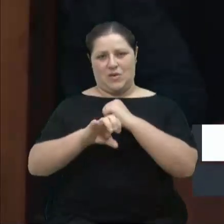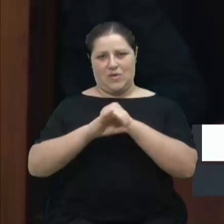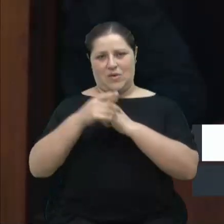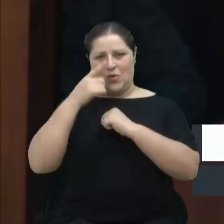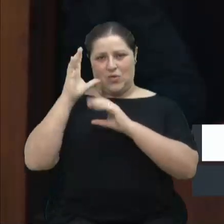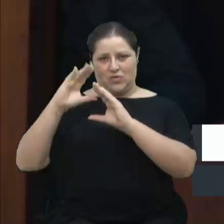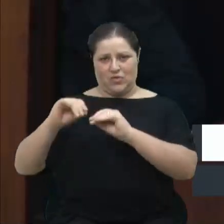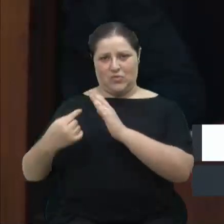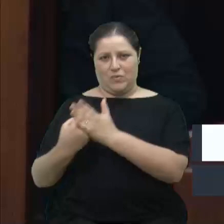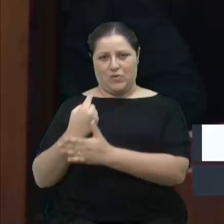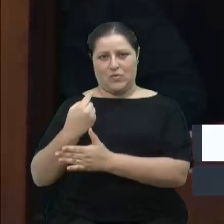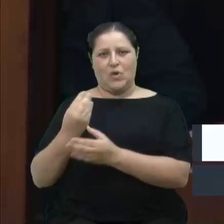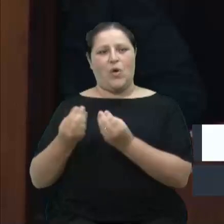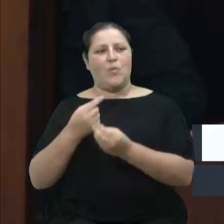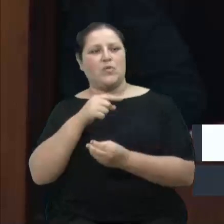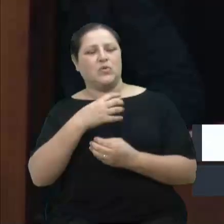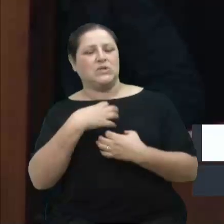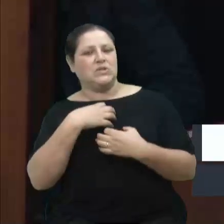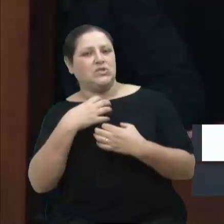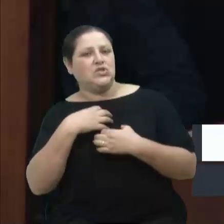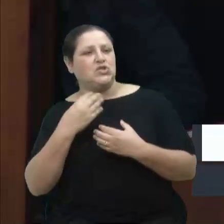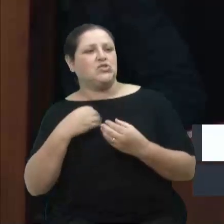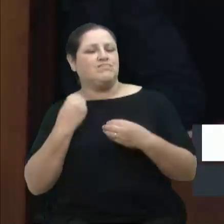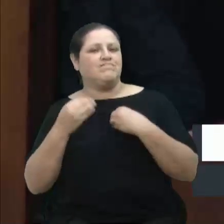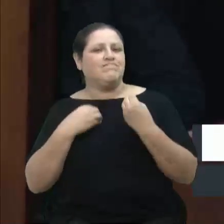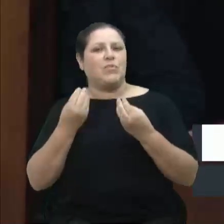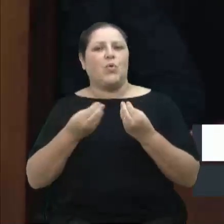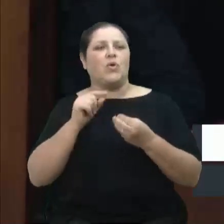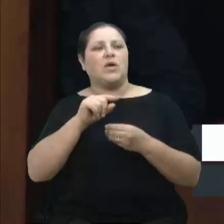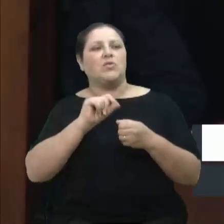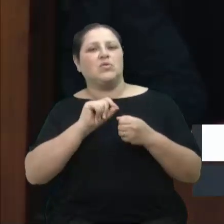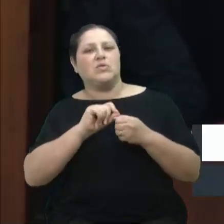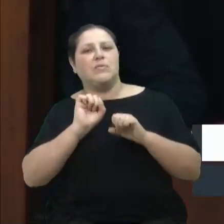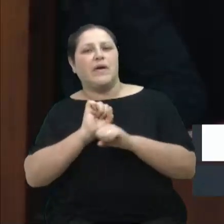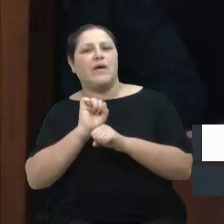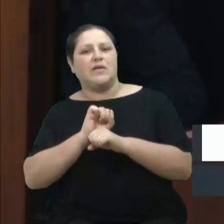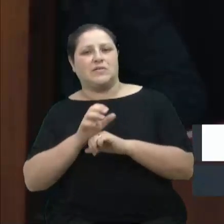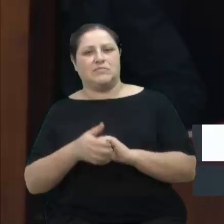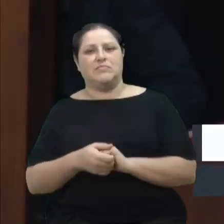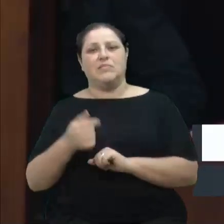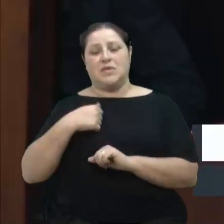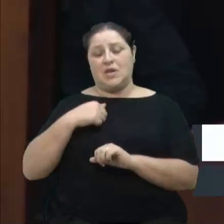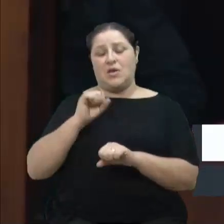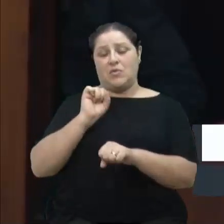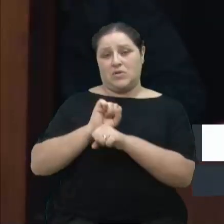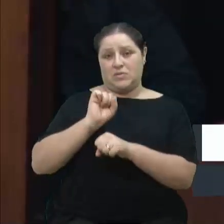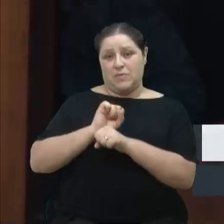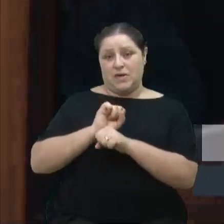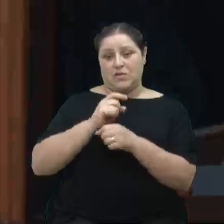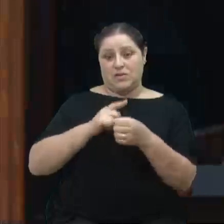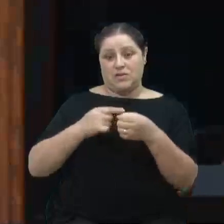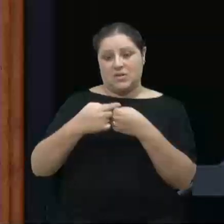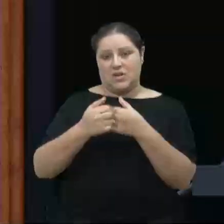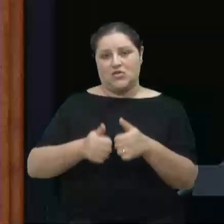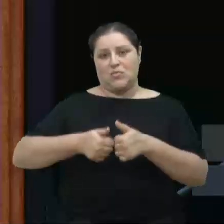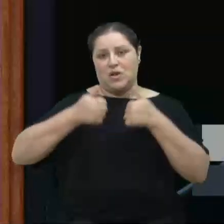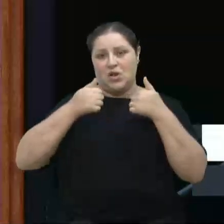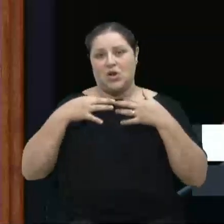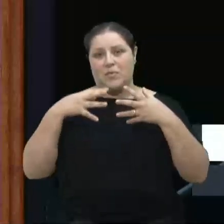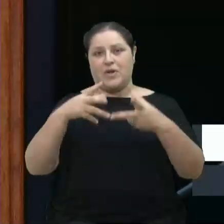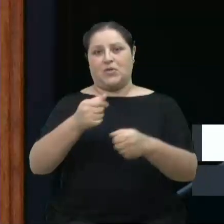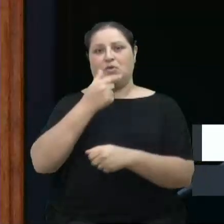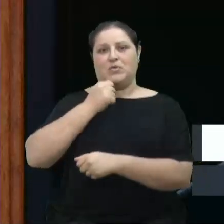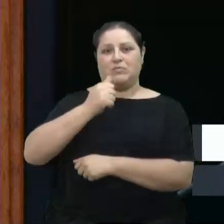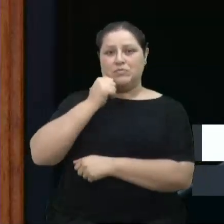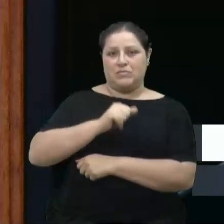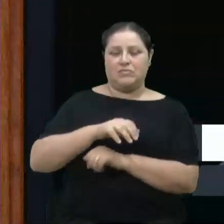noite de como eu me sentia, o que, que eu esperava. Eu espero uma cidade melhor para todos e para todas. Me pedia